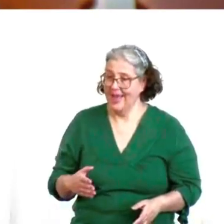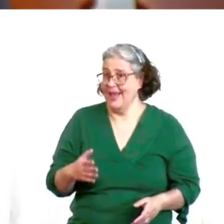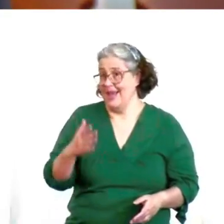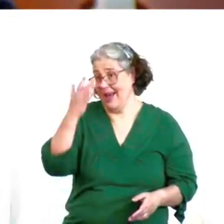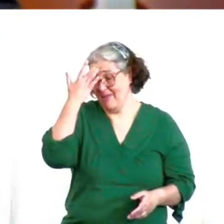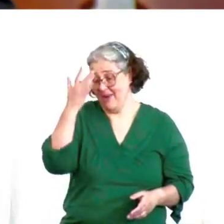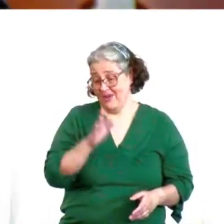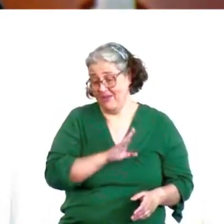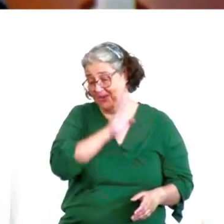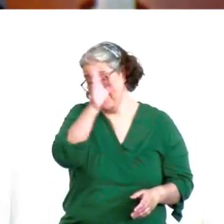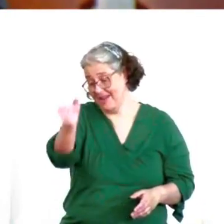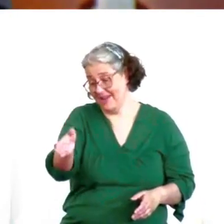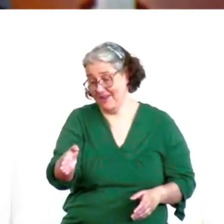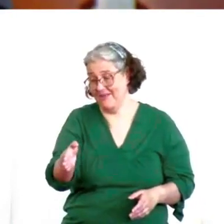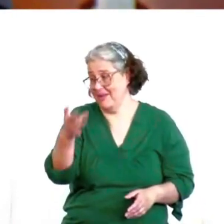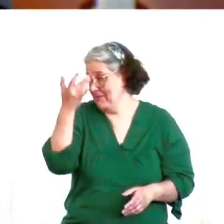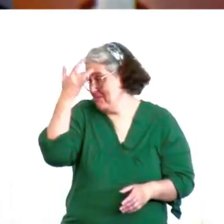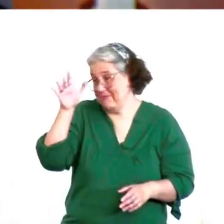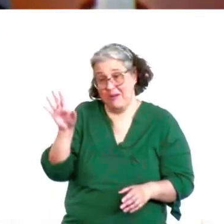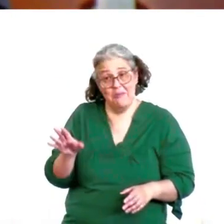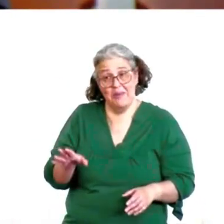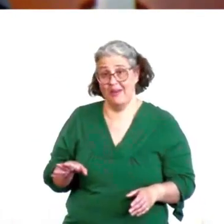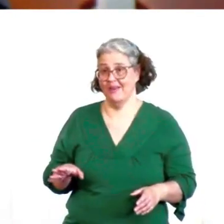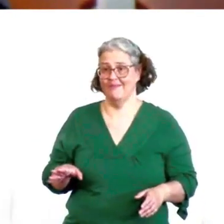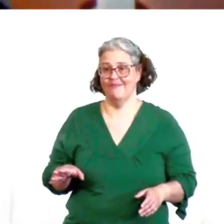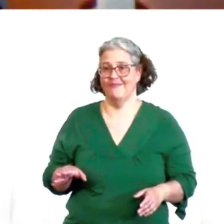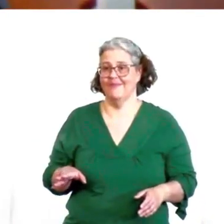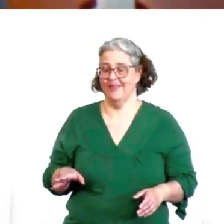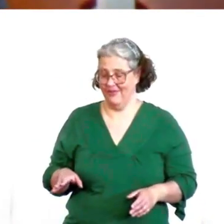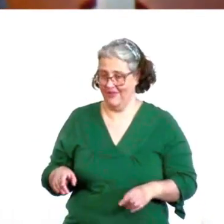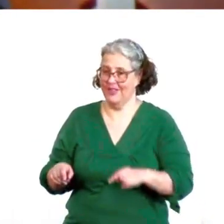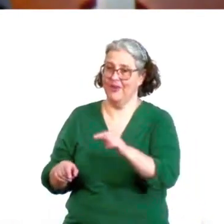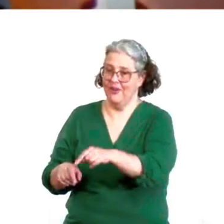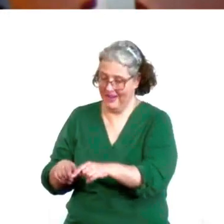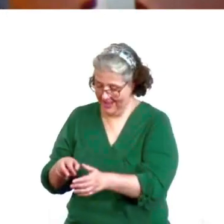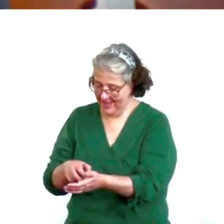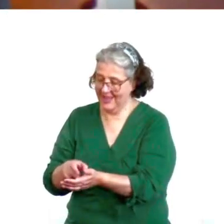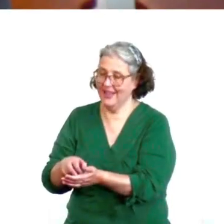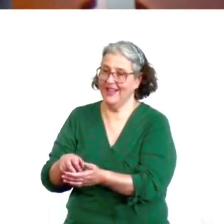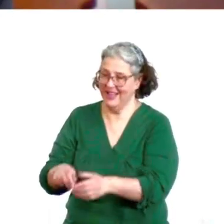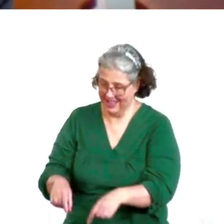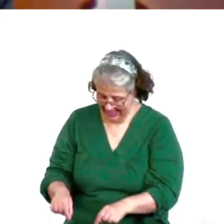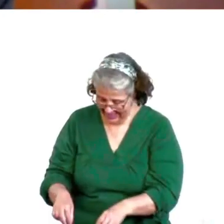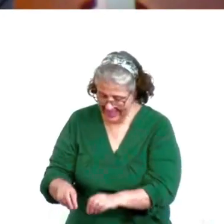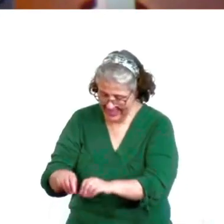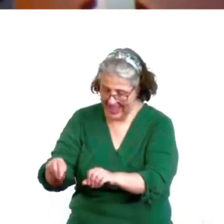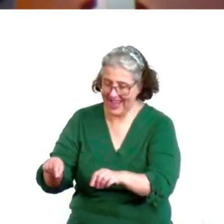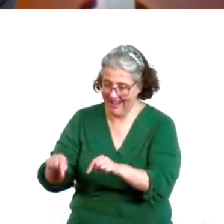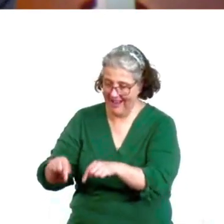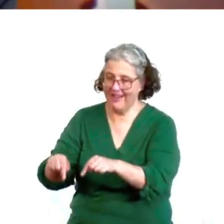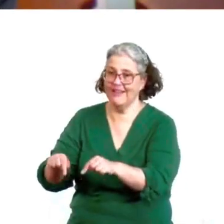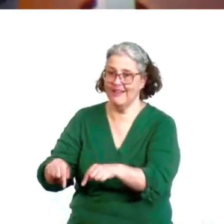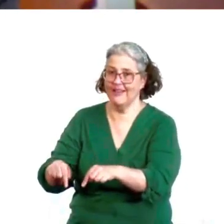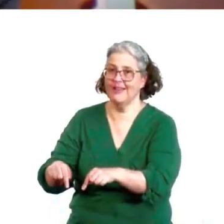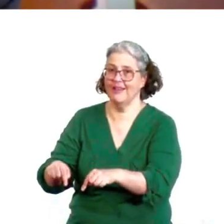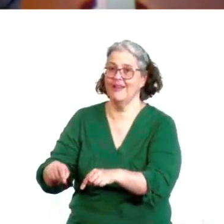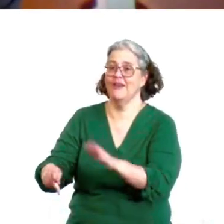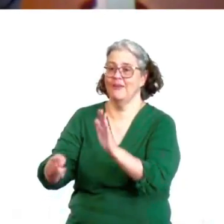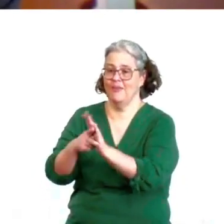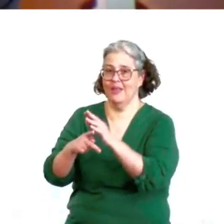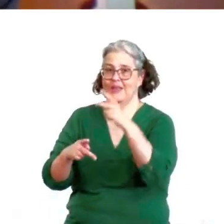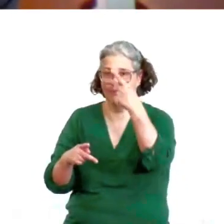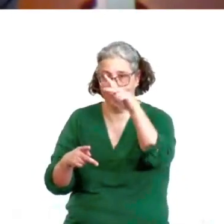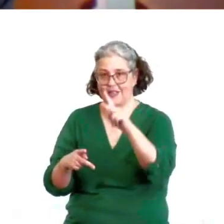É agora a terra que Abraão está pisando e Deus vai dizer: essa terra será a